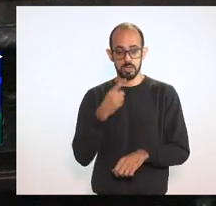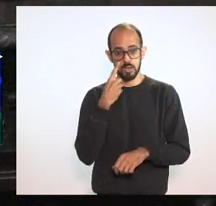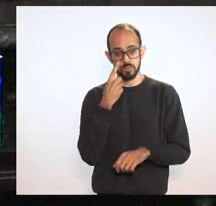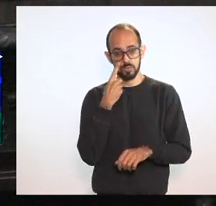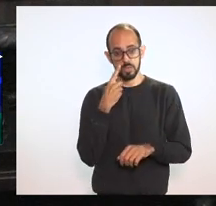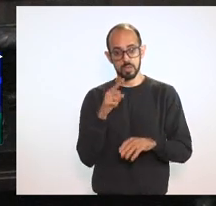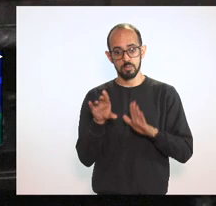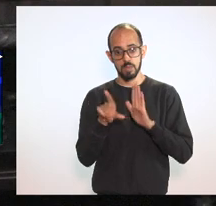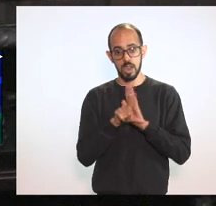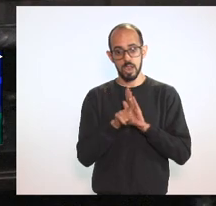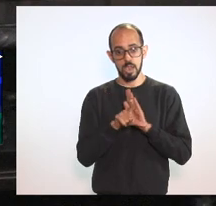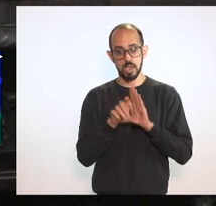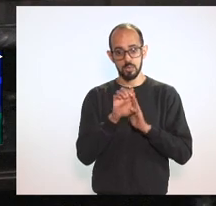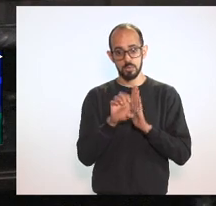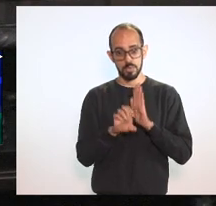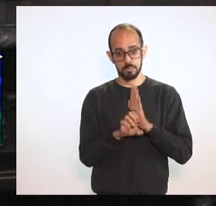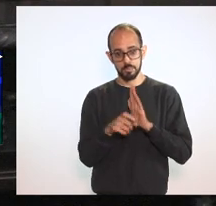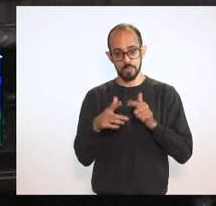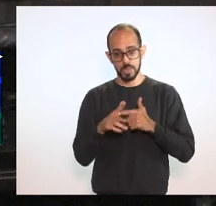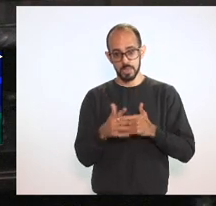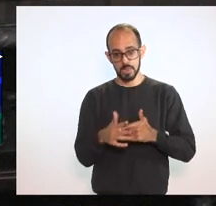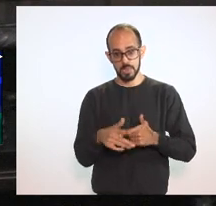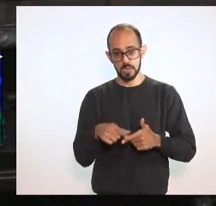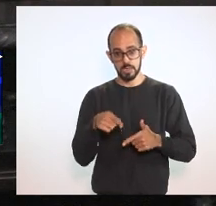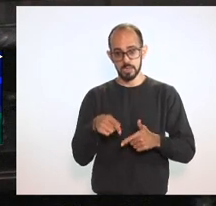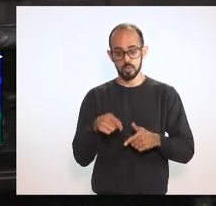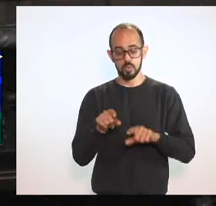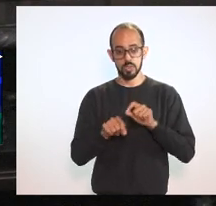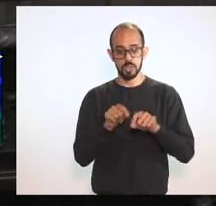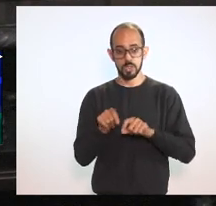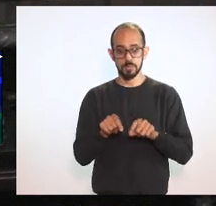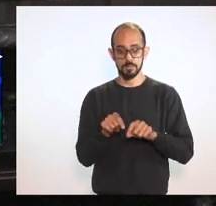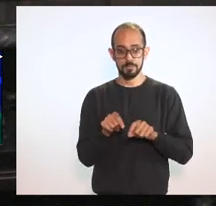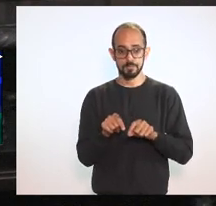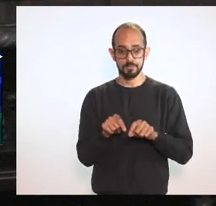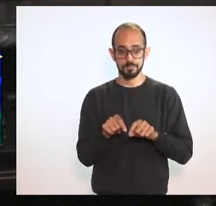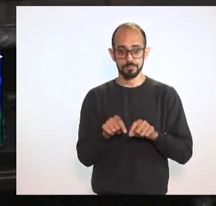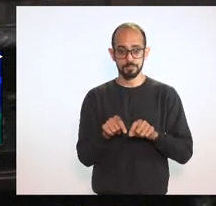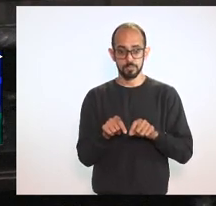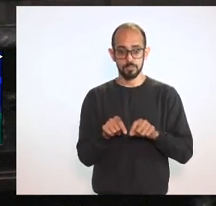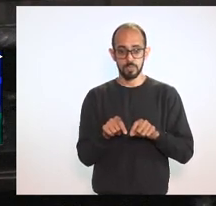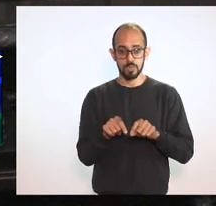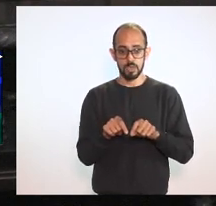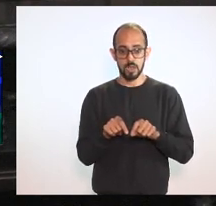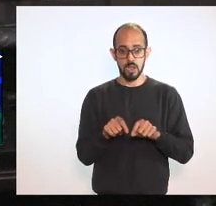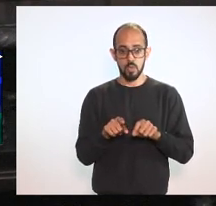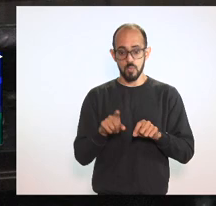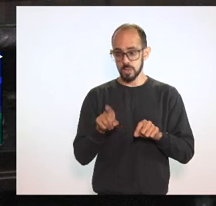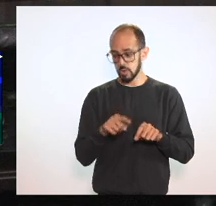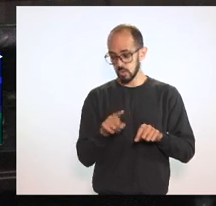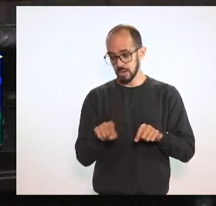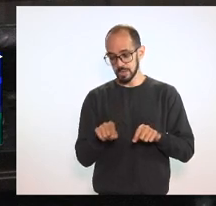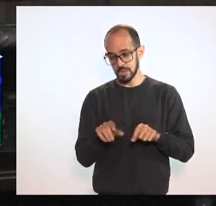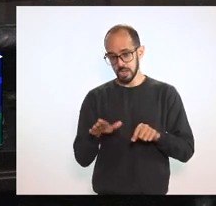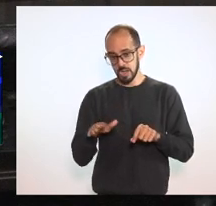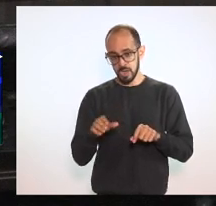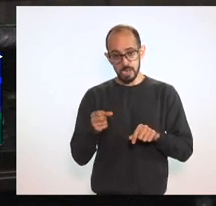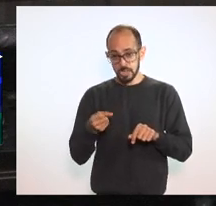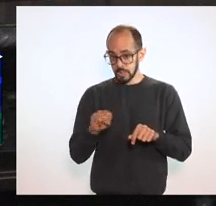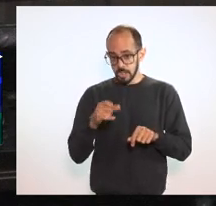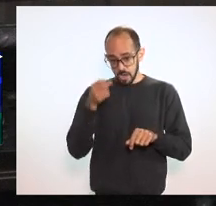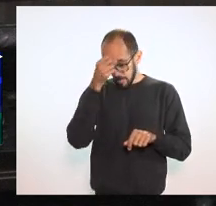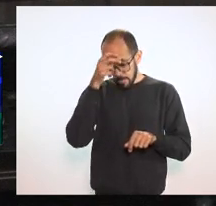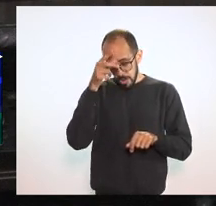que tem inspiração nesse próprio decreto sabe qual é deputado caso que é seguinte quando houver quando nos municípios